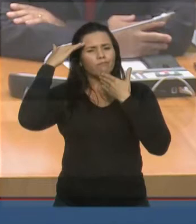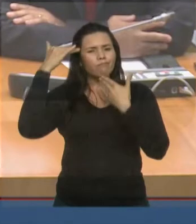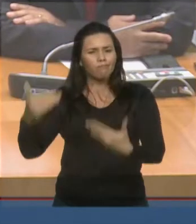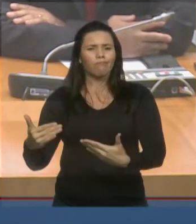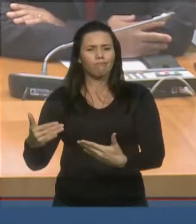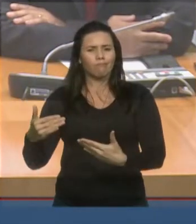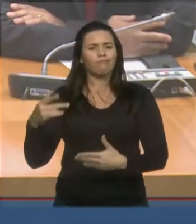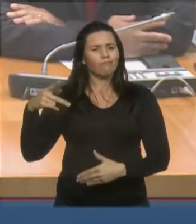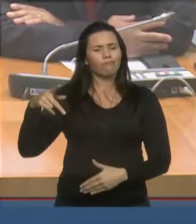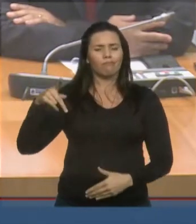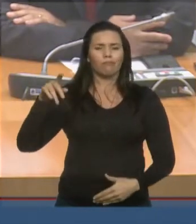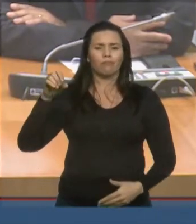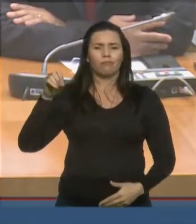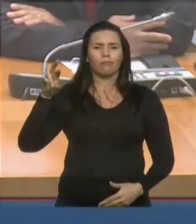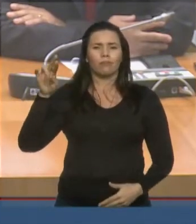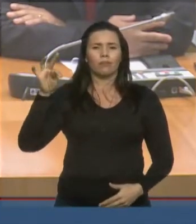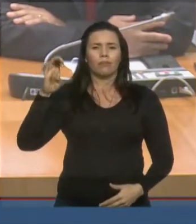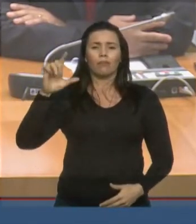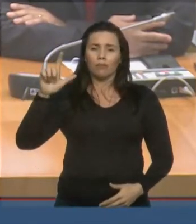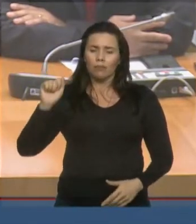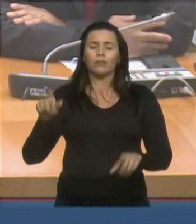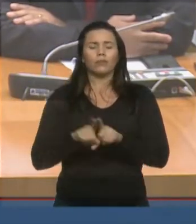a equipe, todos os envolvidos